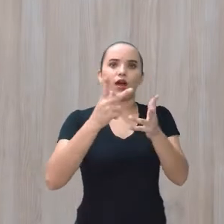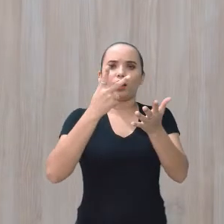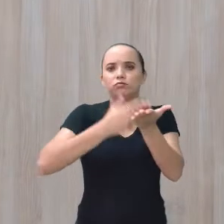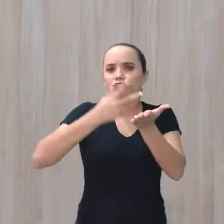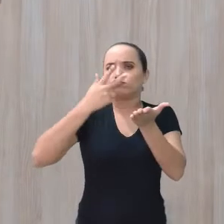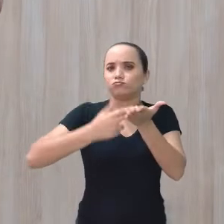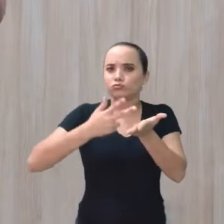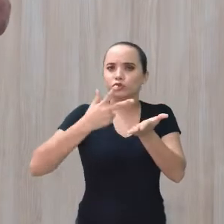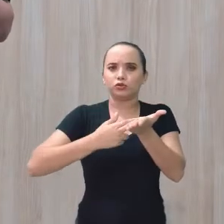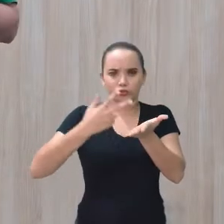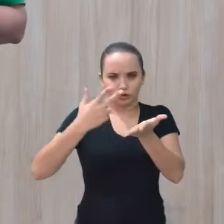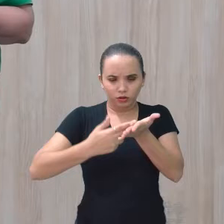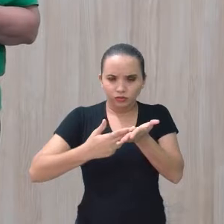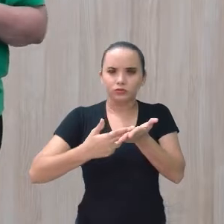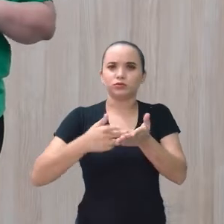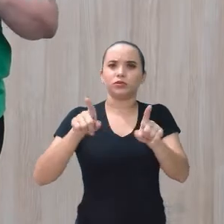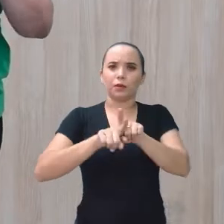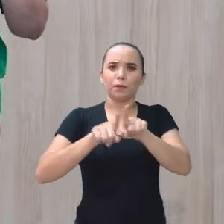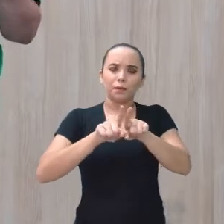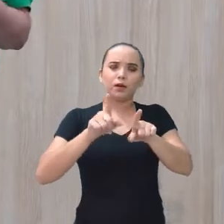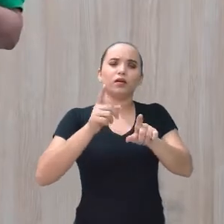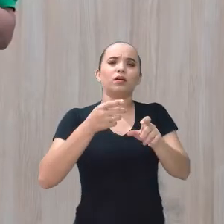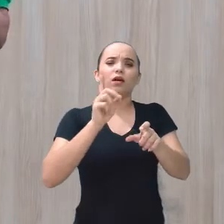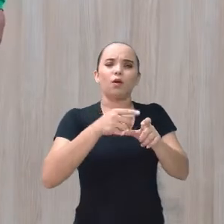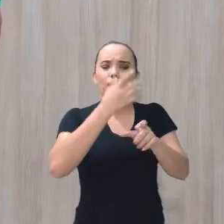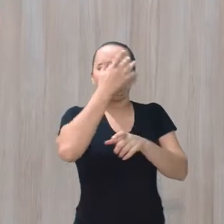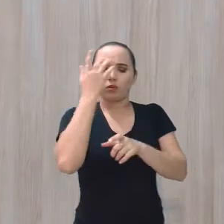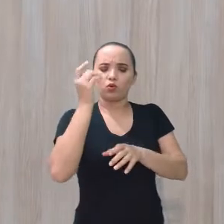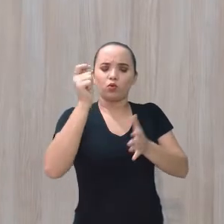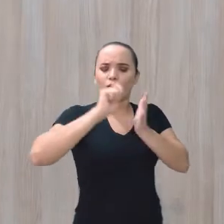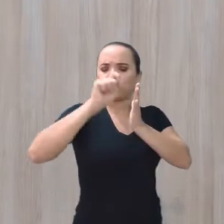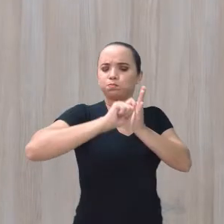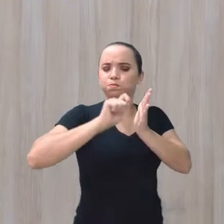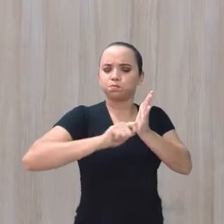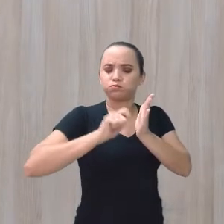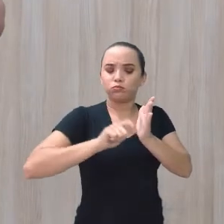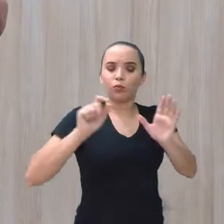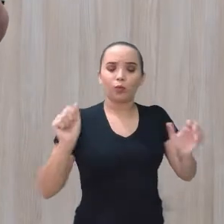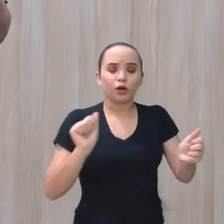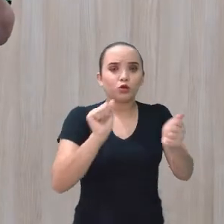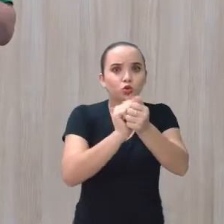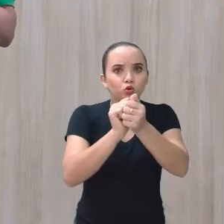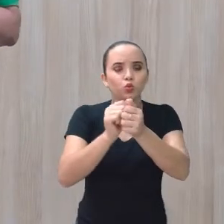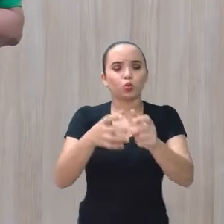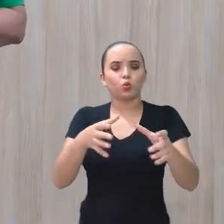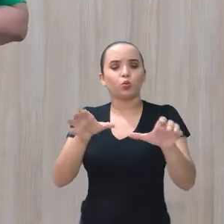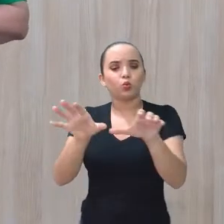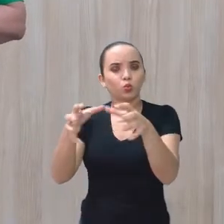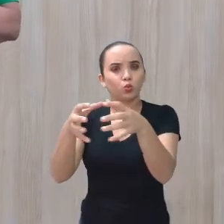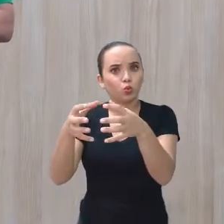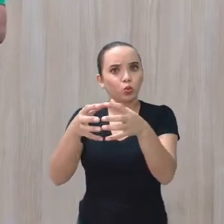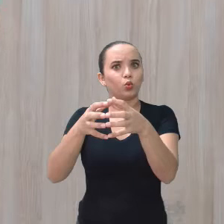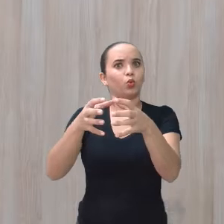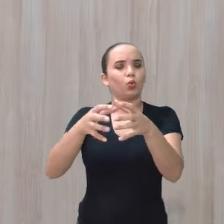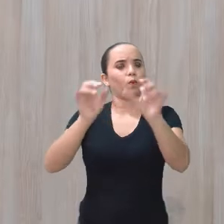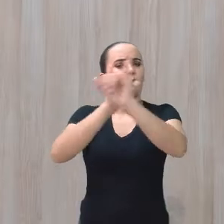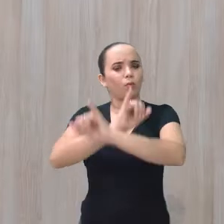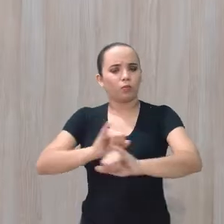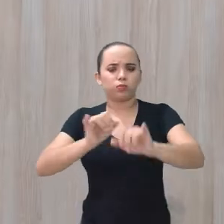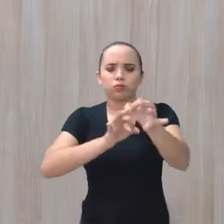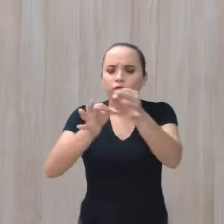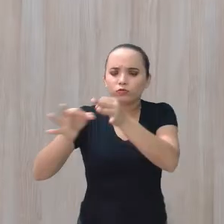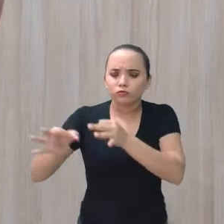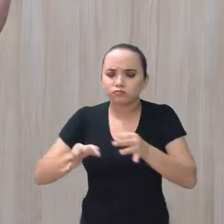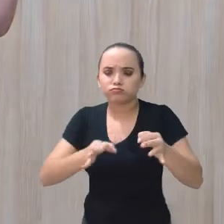Que juntou uma equipe, produziu essa manchete, não é? Mas a manchete, ela tem